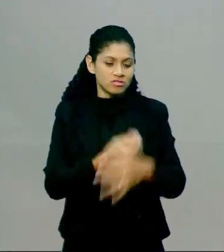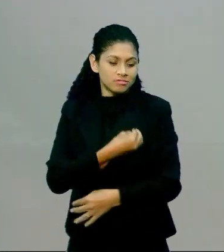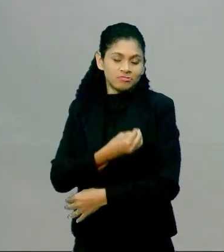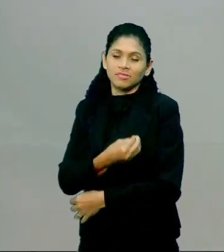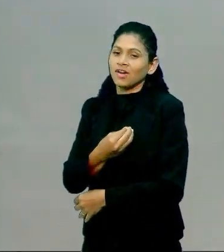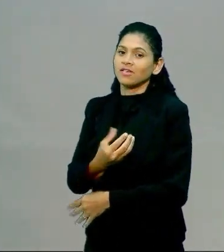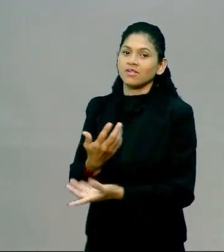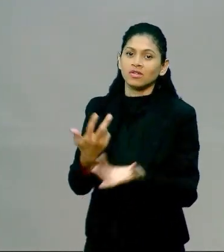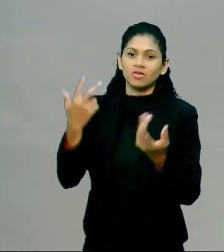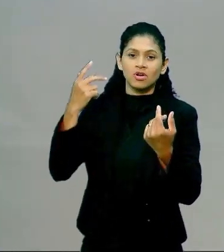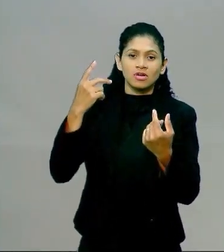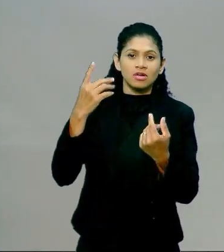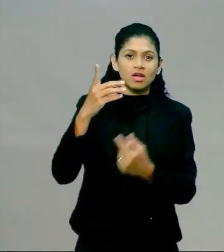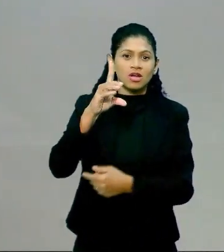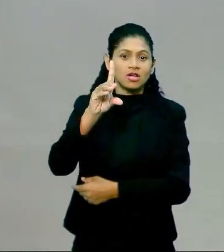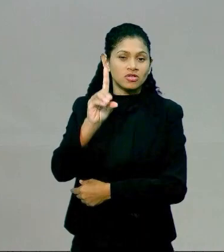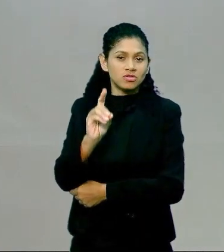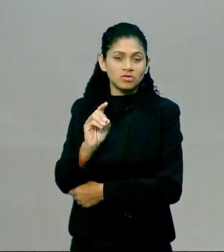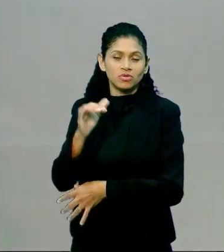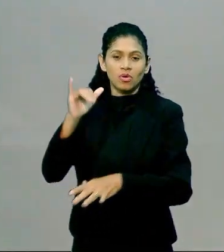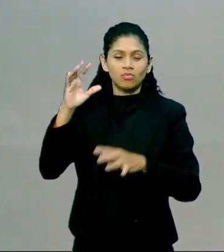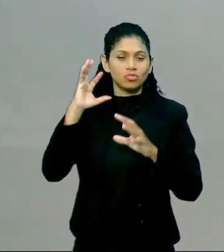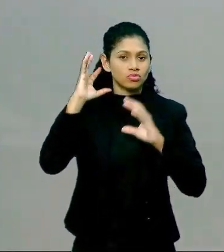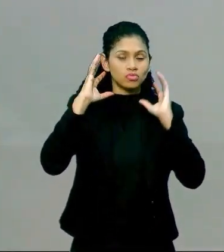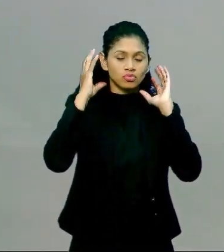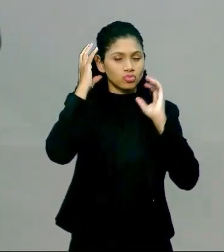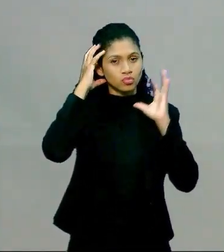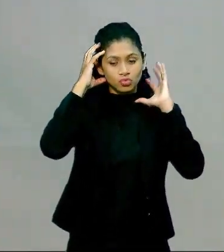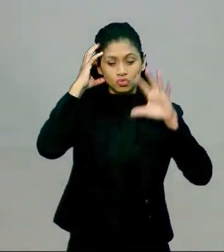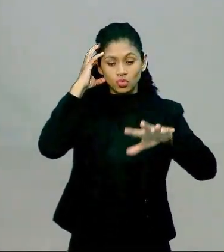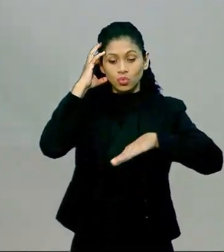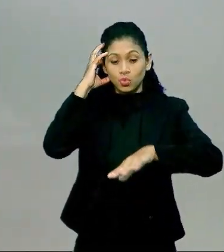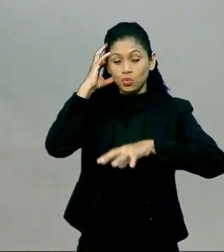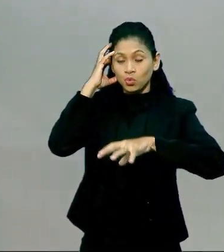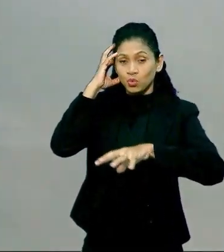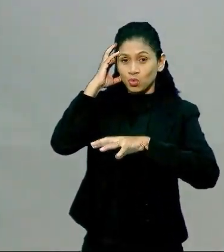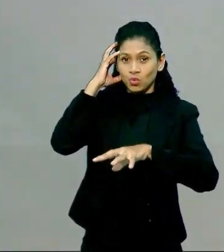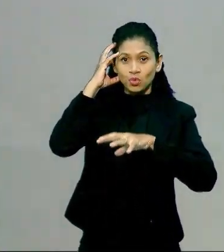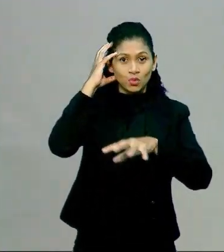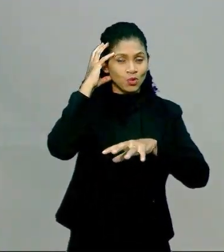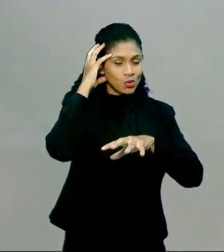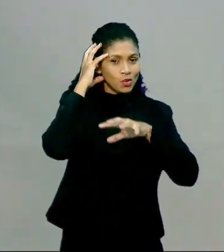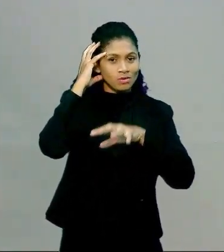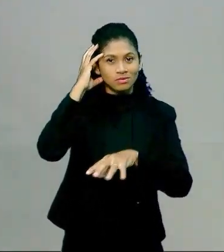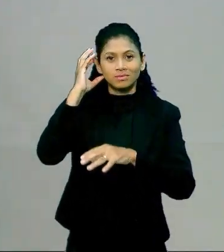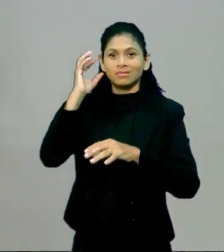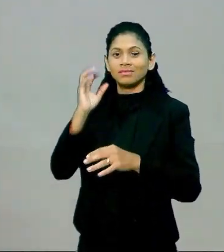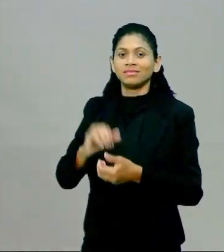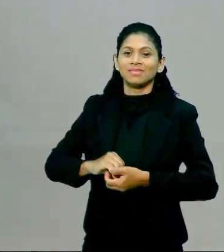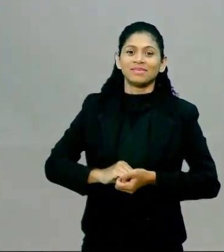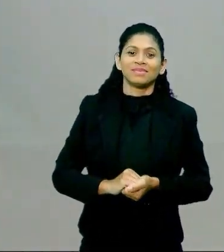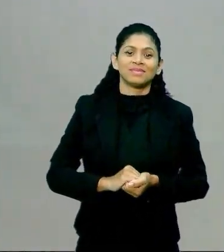vou falar DJ, salto som e venhamos você nas próximas. Então, tuts, quero ver.